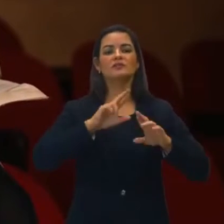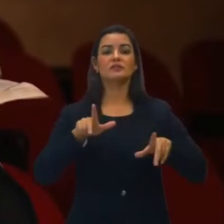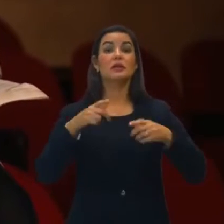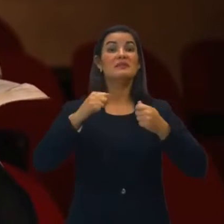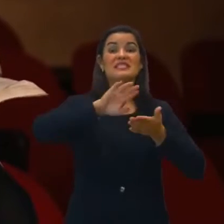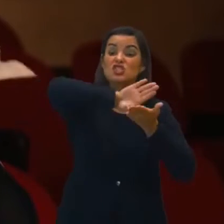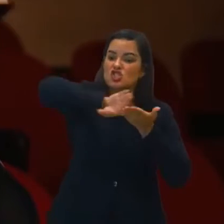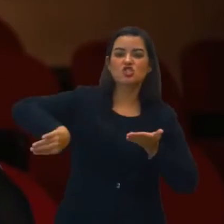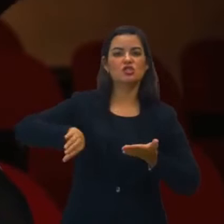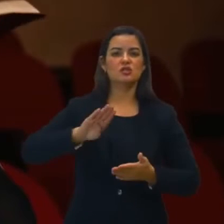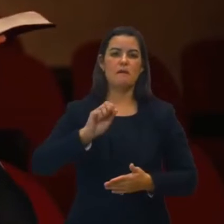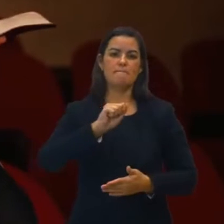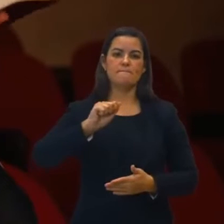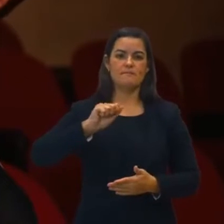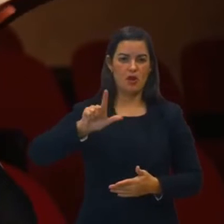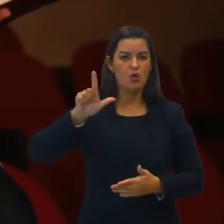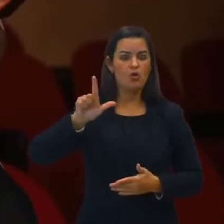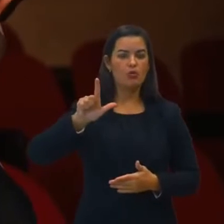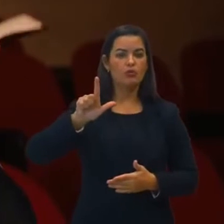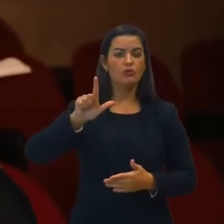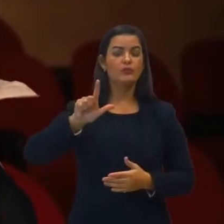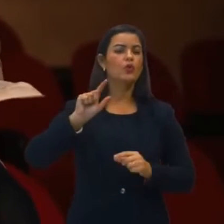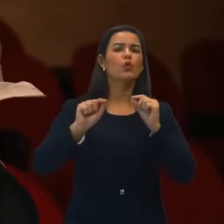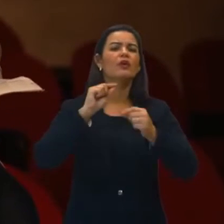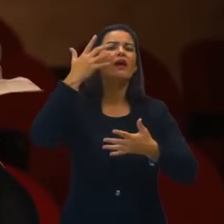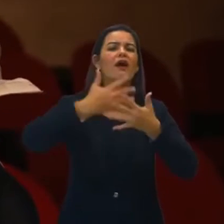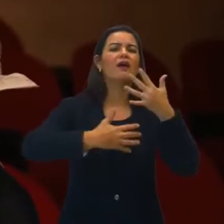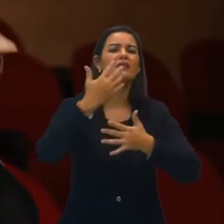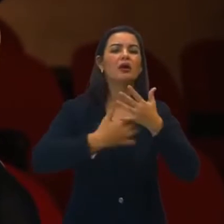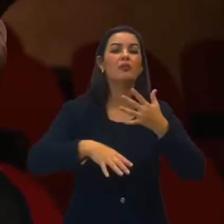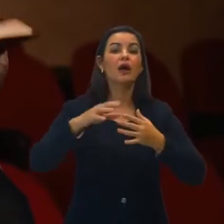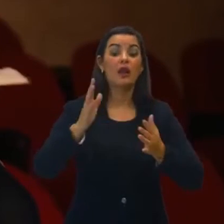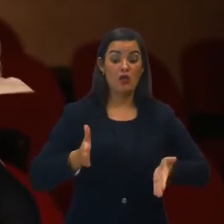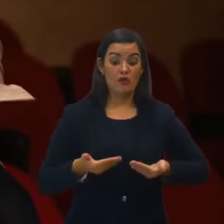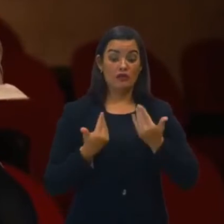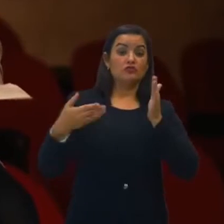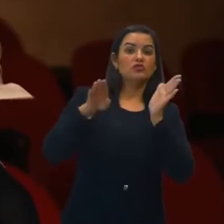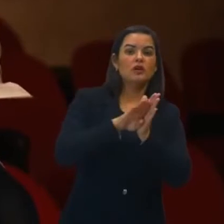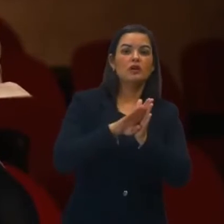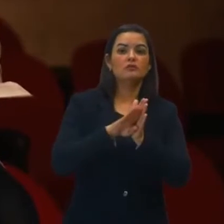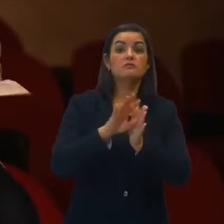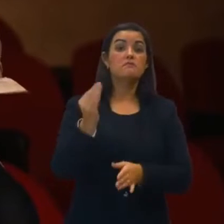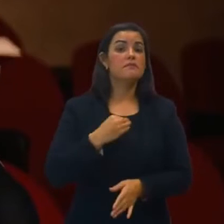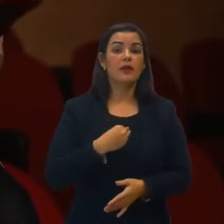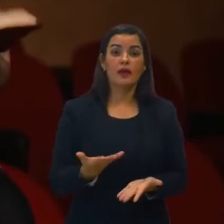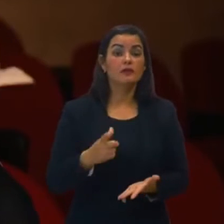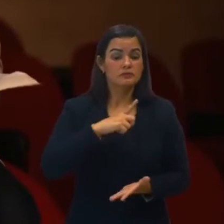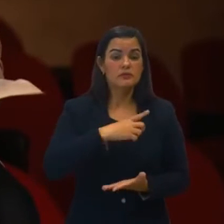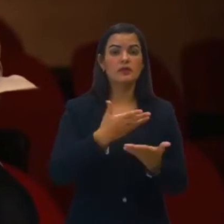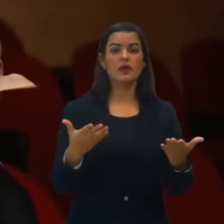tirado do caminho. O que impede a chegada do avivamento é o pecado. Há pecado no meio do arraial.